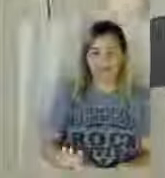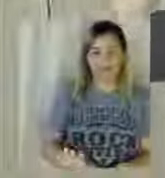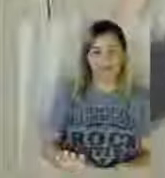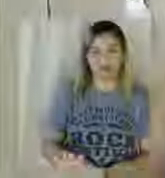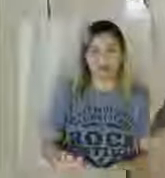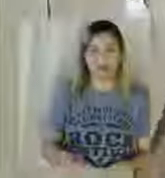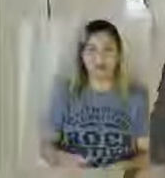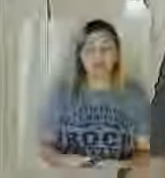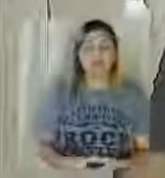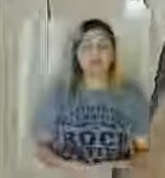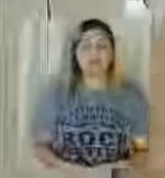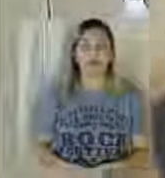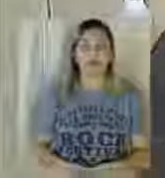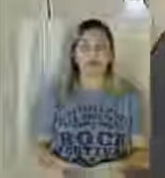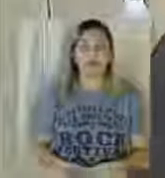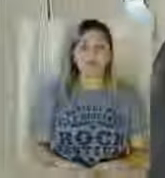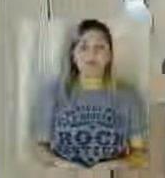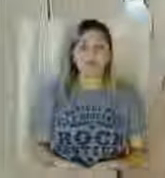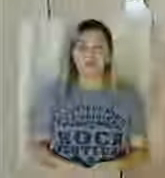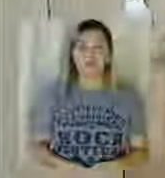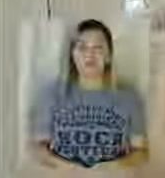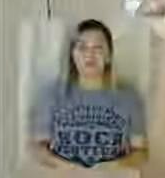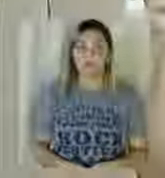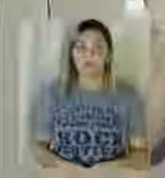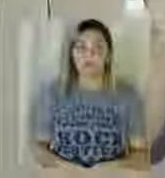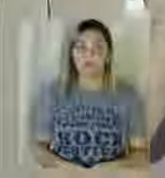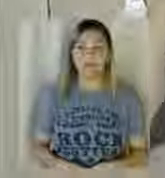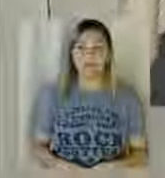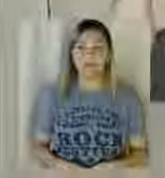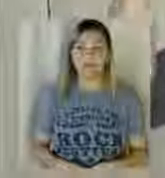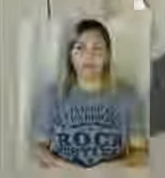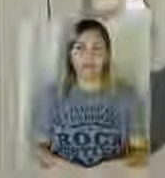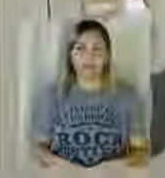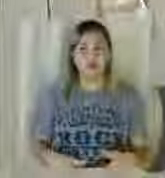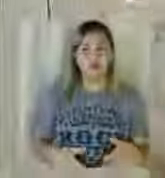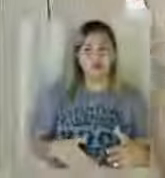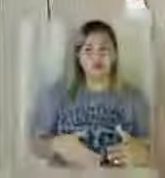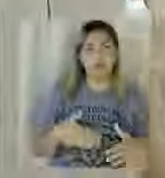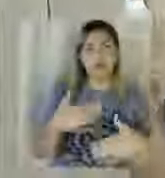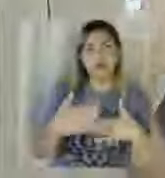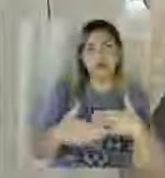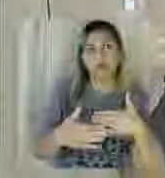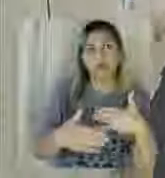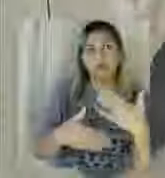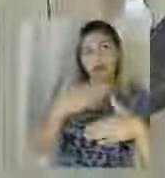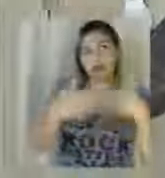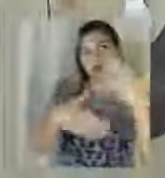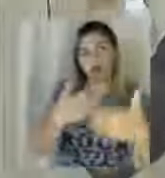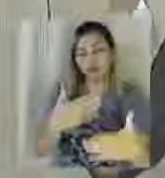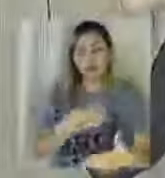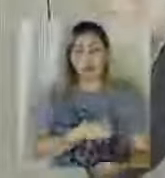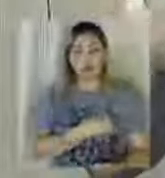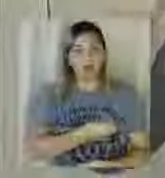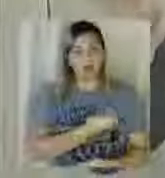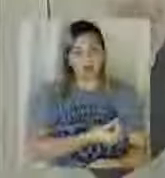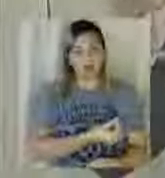deixa pra lá. Não me arrependo de nada. Minha vida, eu me desenvolvi.